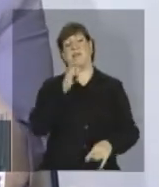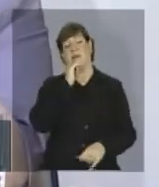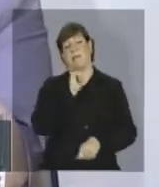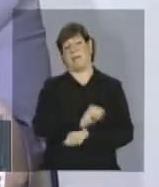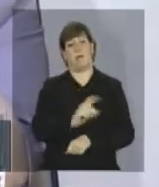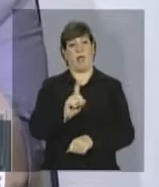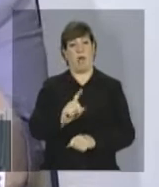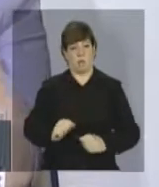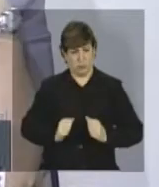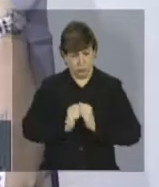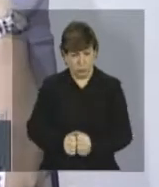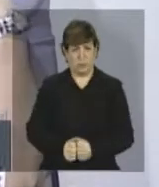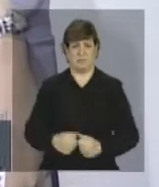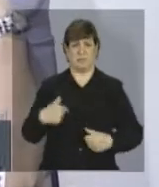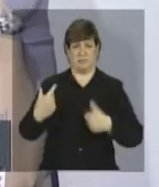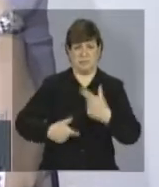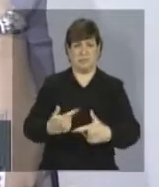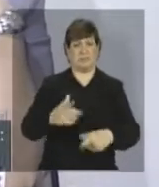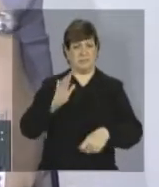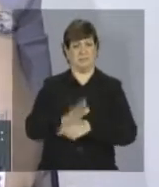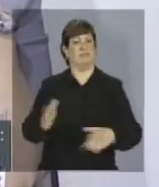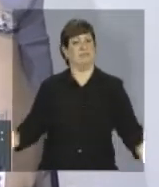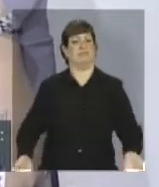banda, né? E fazer a banda passar.